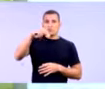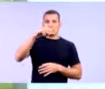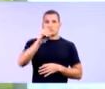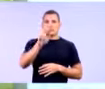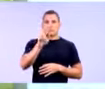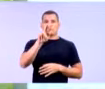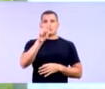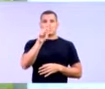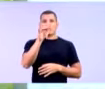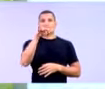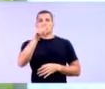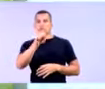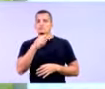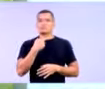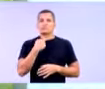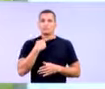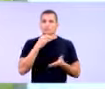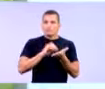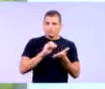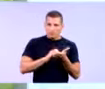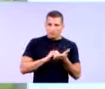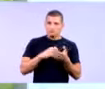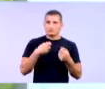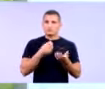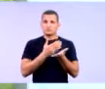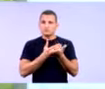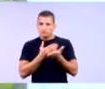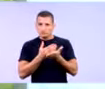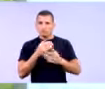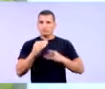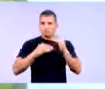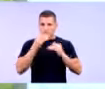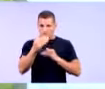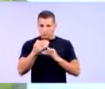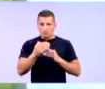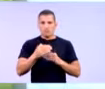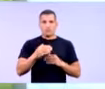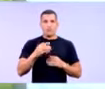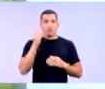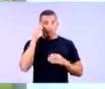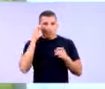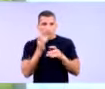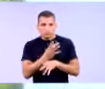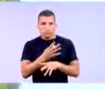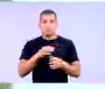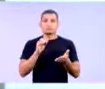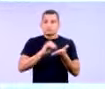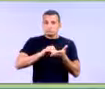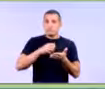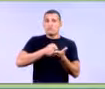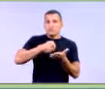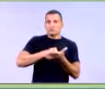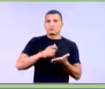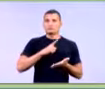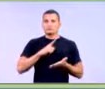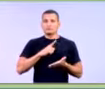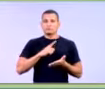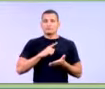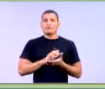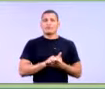pode ter alguns elementos opcionais, mas introdução, desenvolvimento e conclusão é obrigatório ter. E elementos